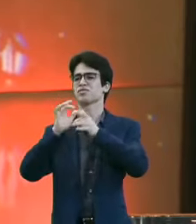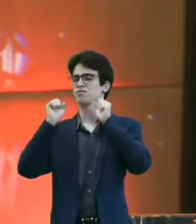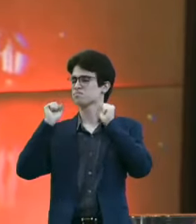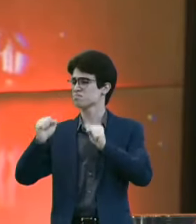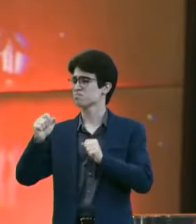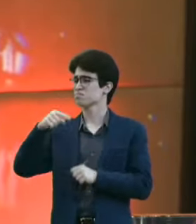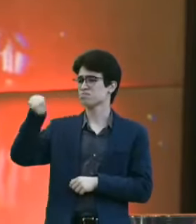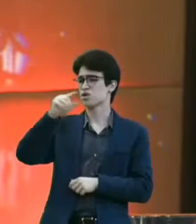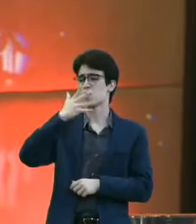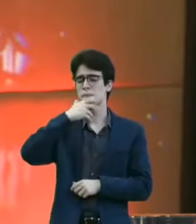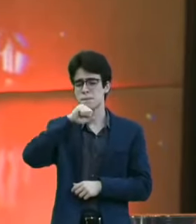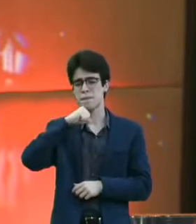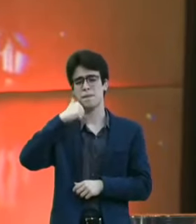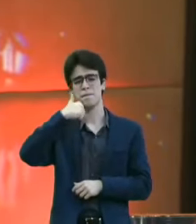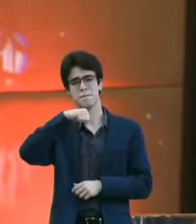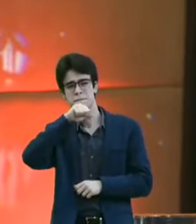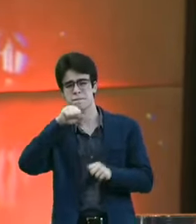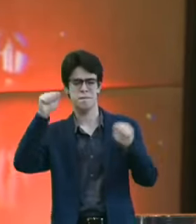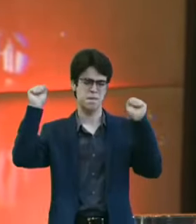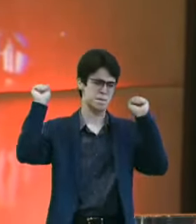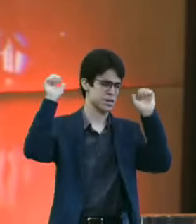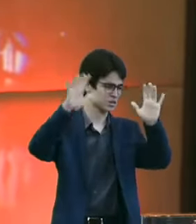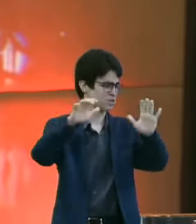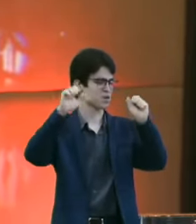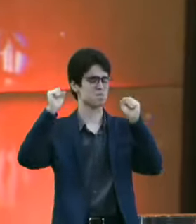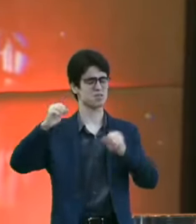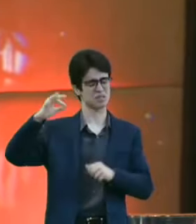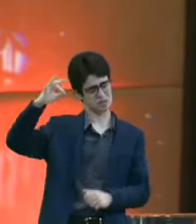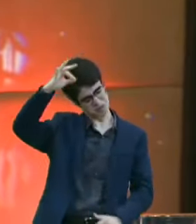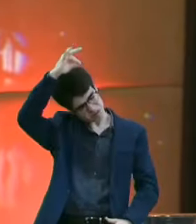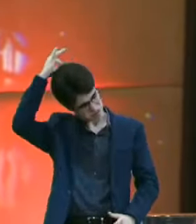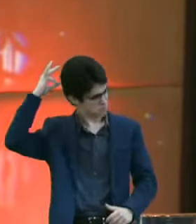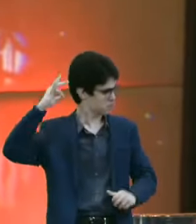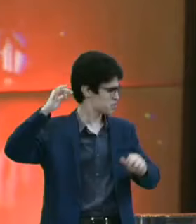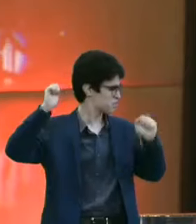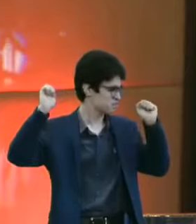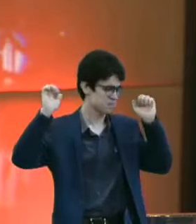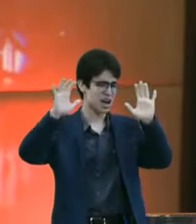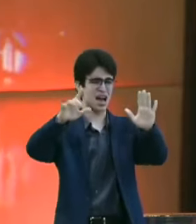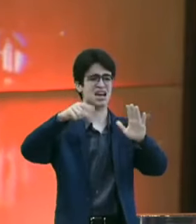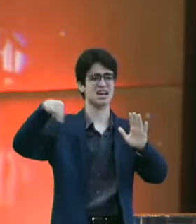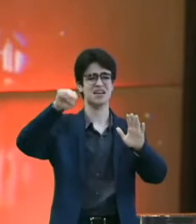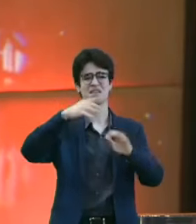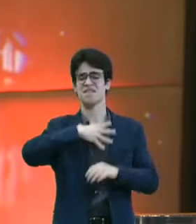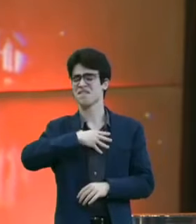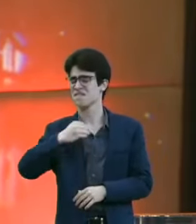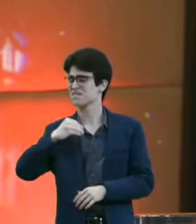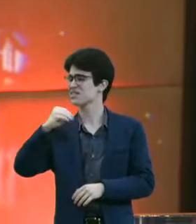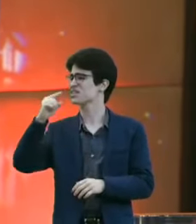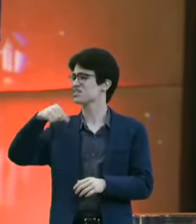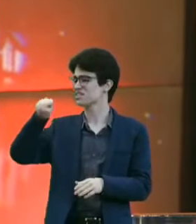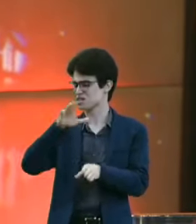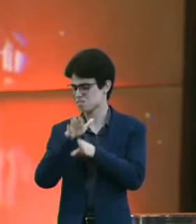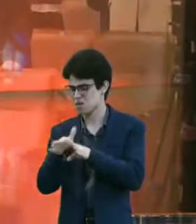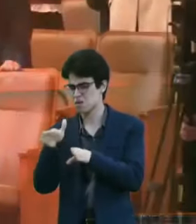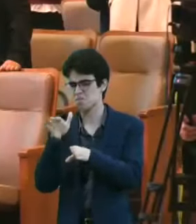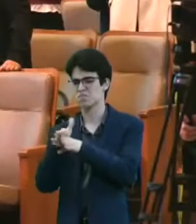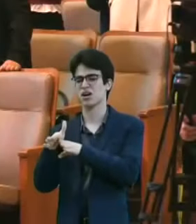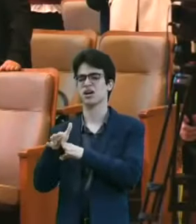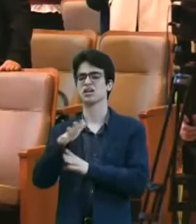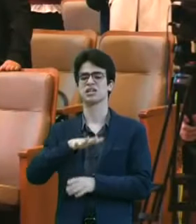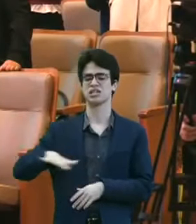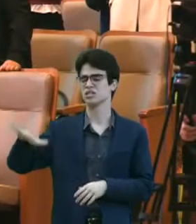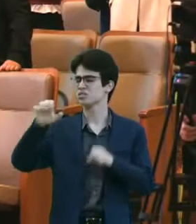pais agora. Enche-os do Espírito Santo para educarem bem os seus filhos, para porem limites, para